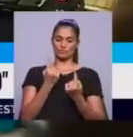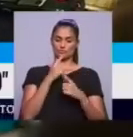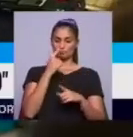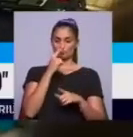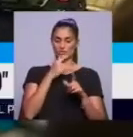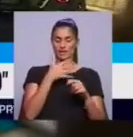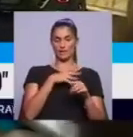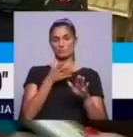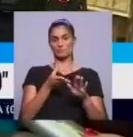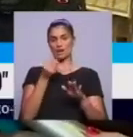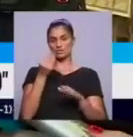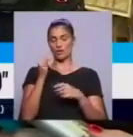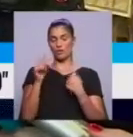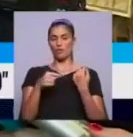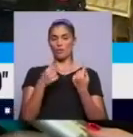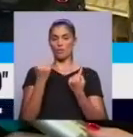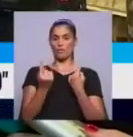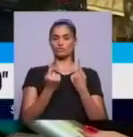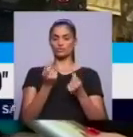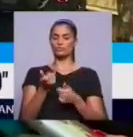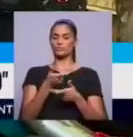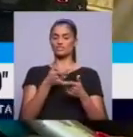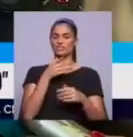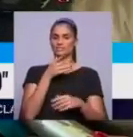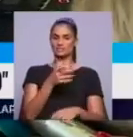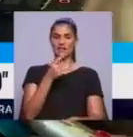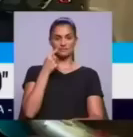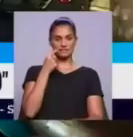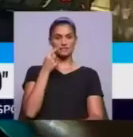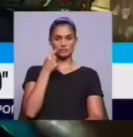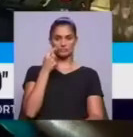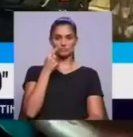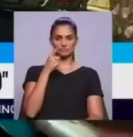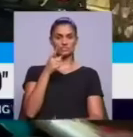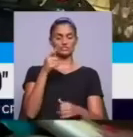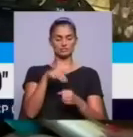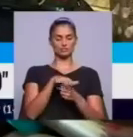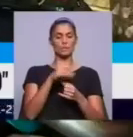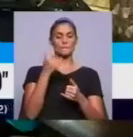pois há uns economistas que dizem atenção